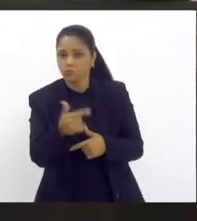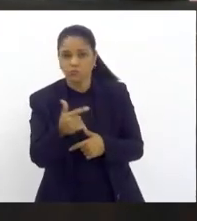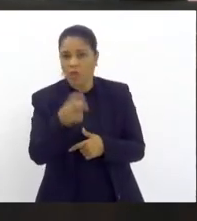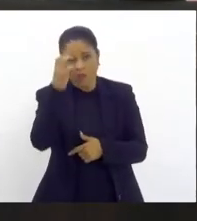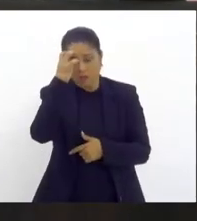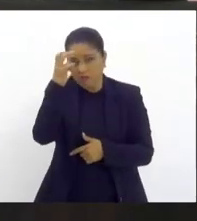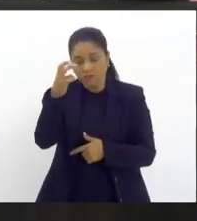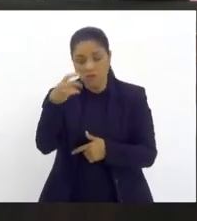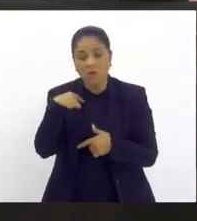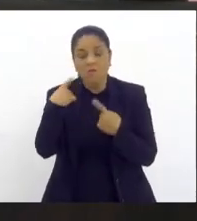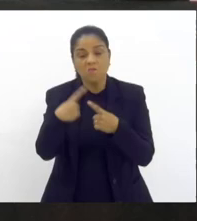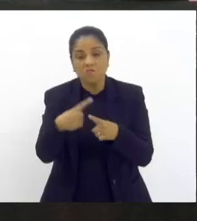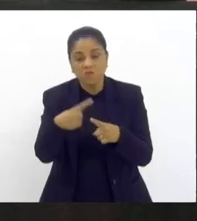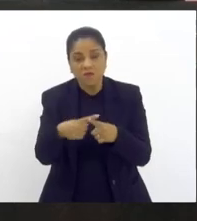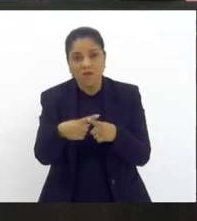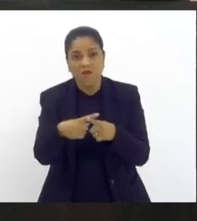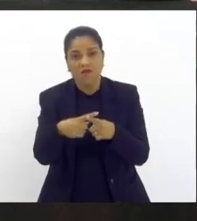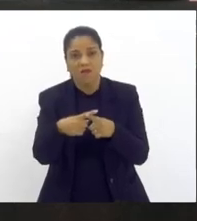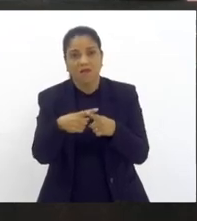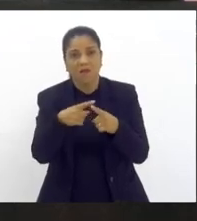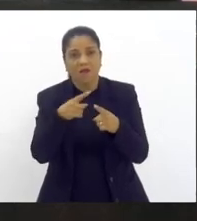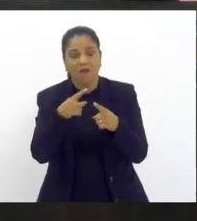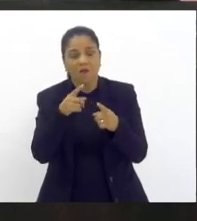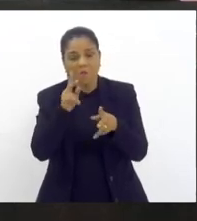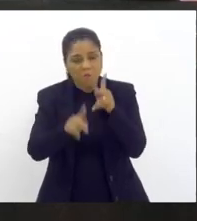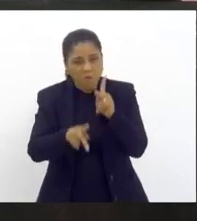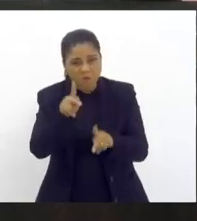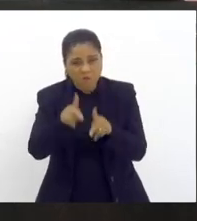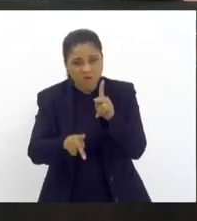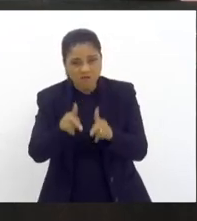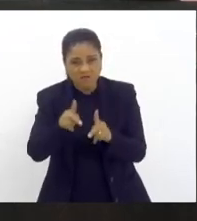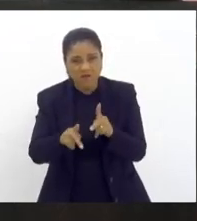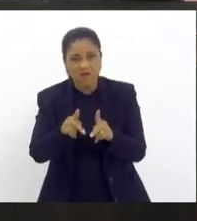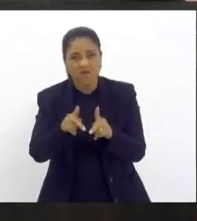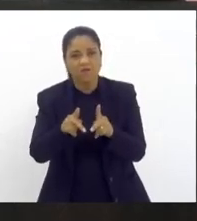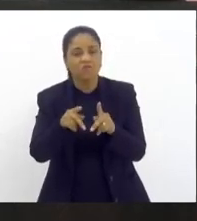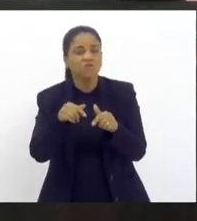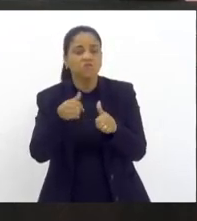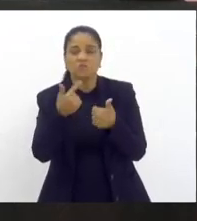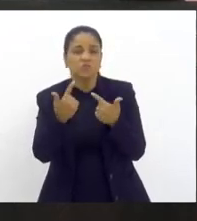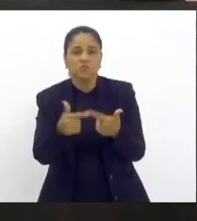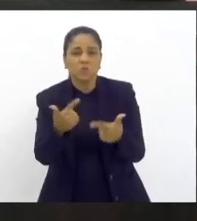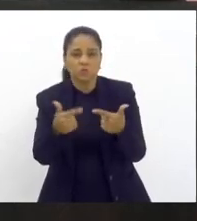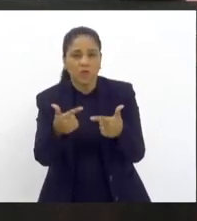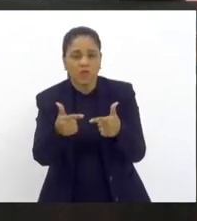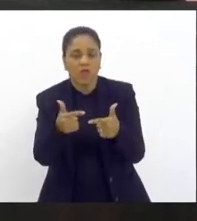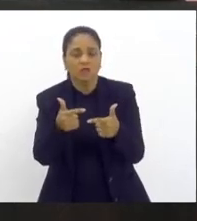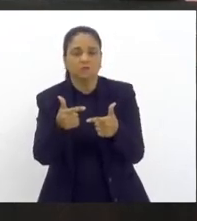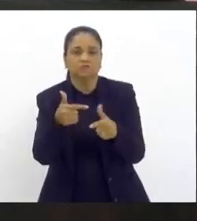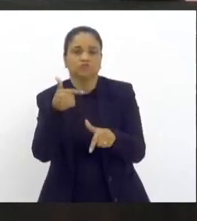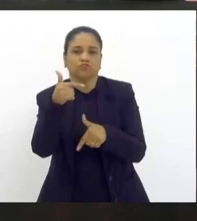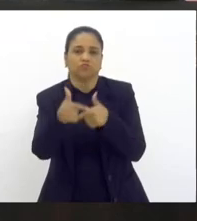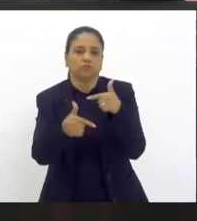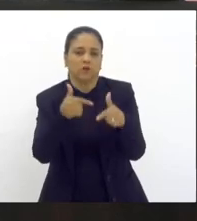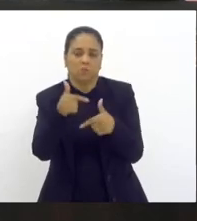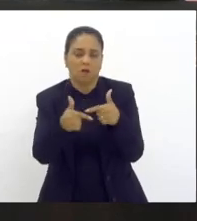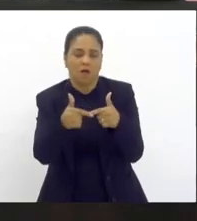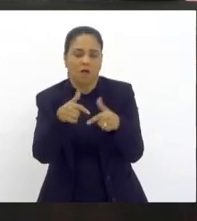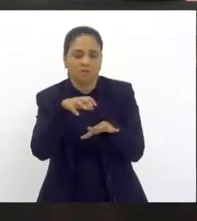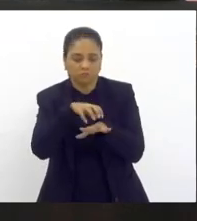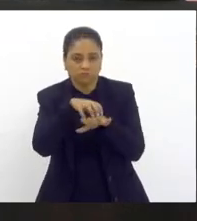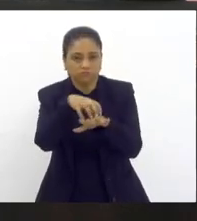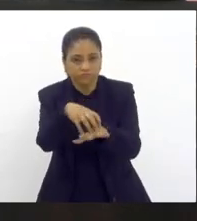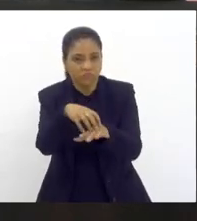a população ainda. E que a gente precisa mudar esse quadro para mudar e mitigar as desigualdades sociais. Precisamos